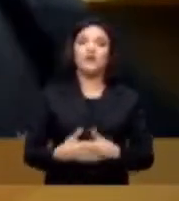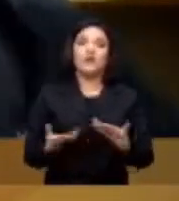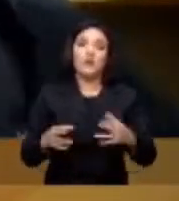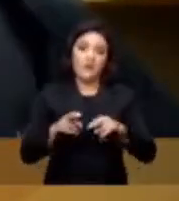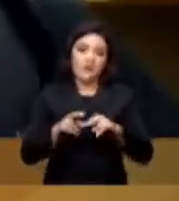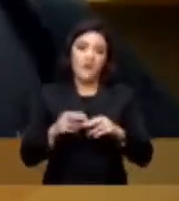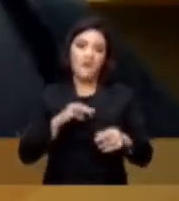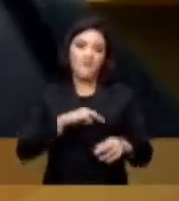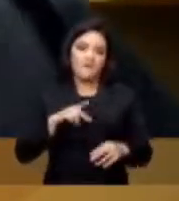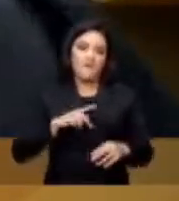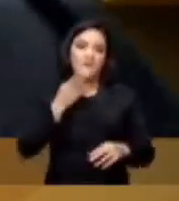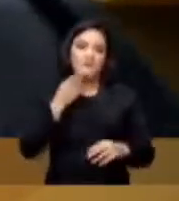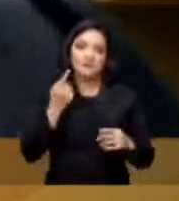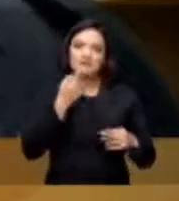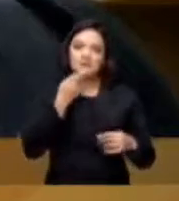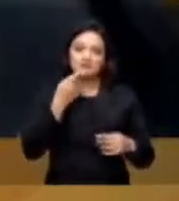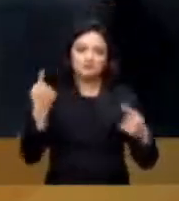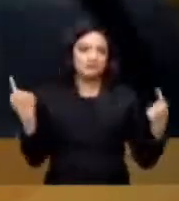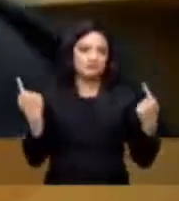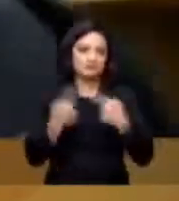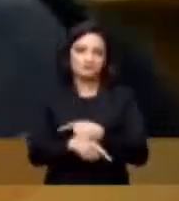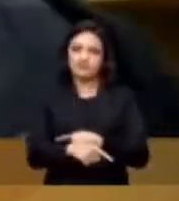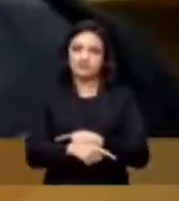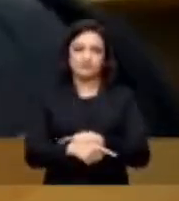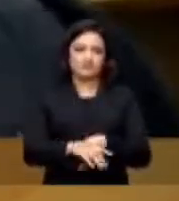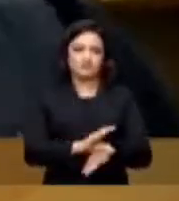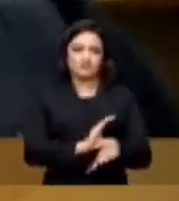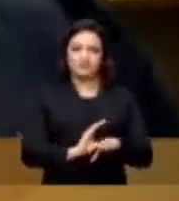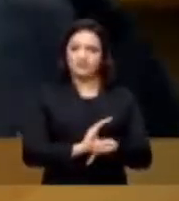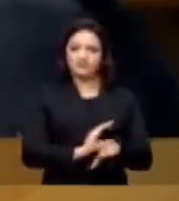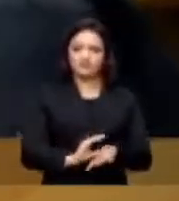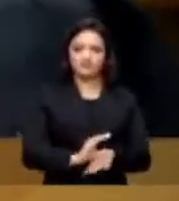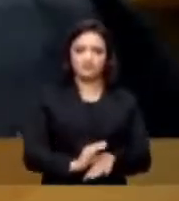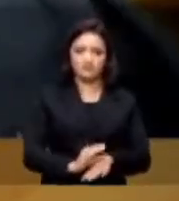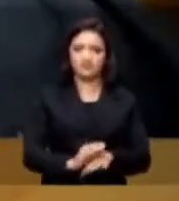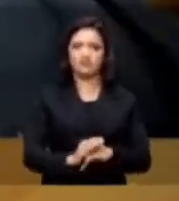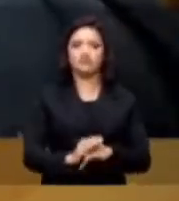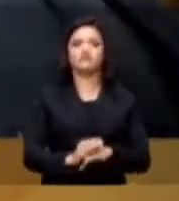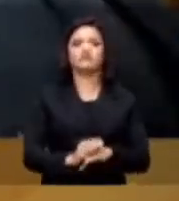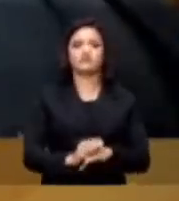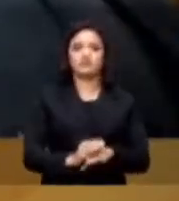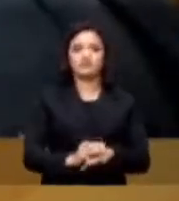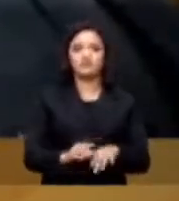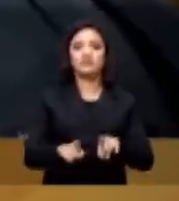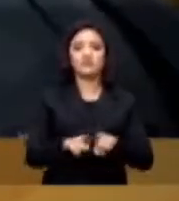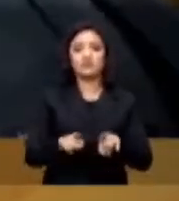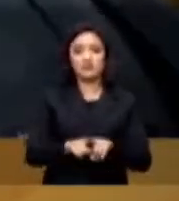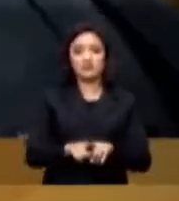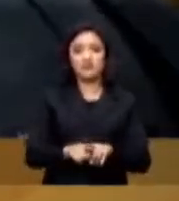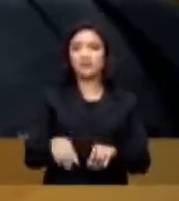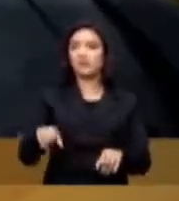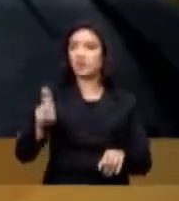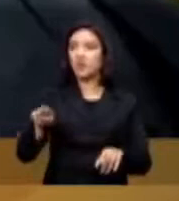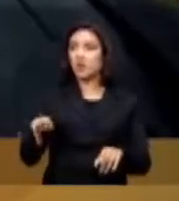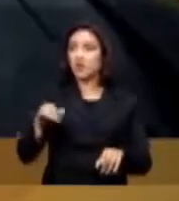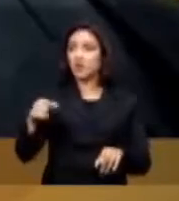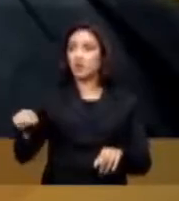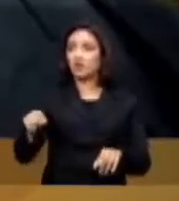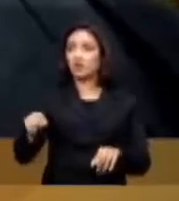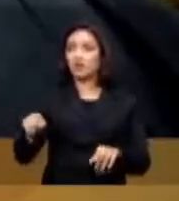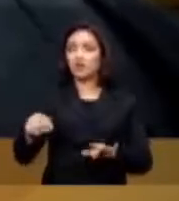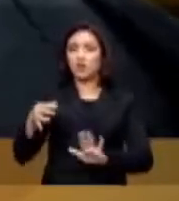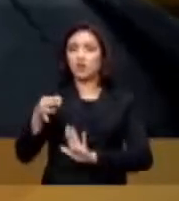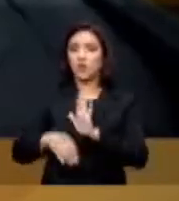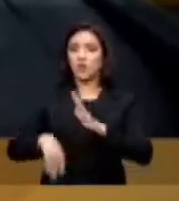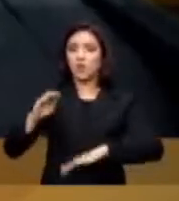inconstitucional, violadora do patrimônio público e invasor da competência estadual e